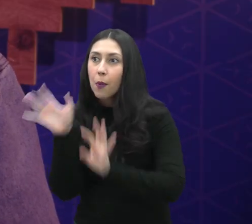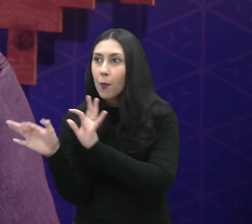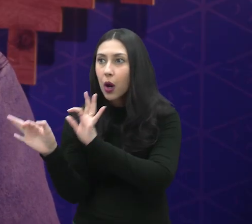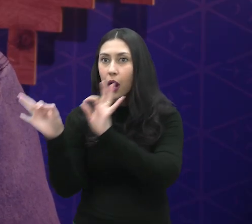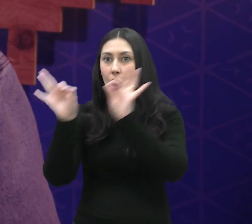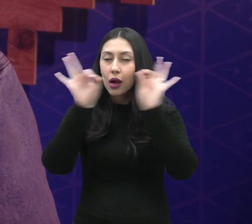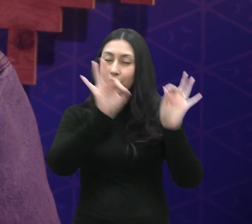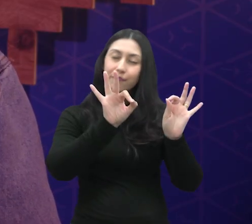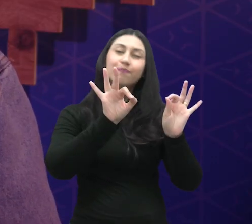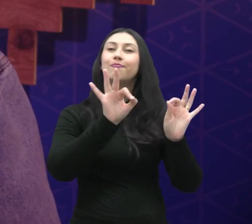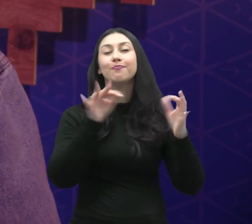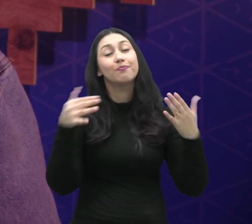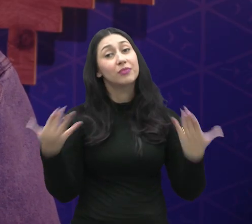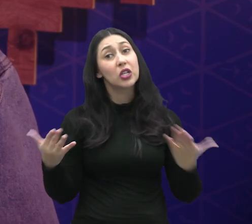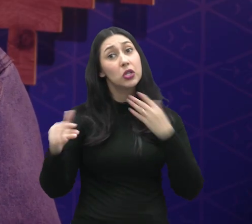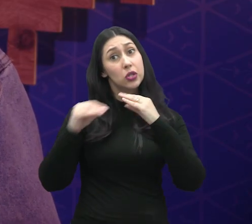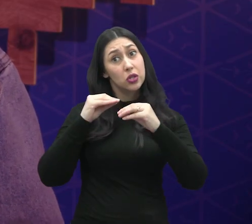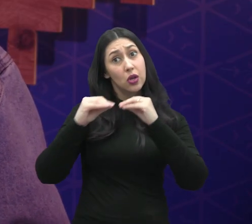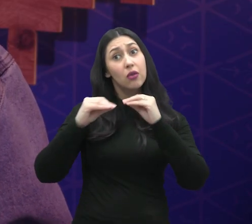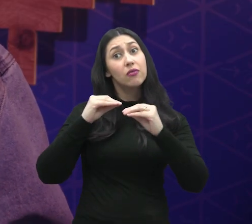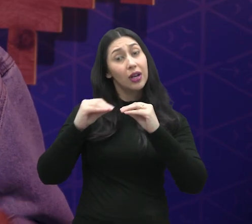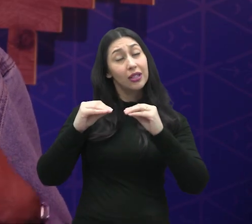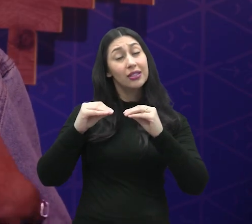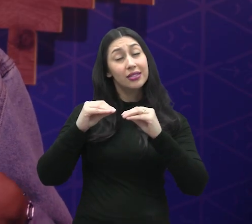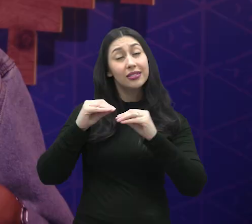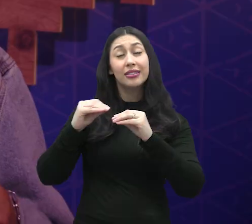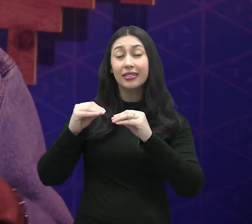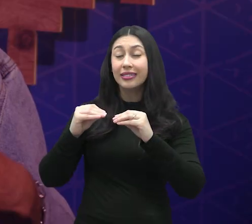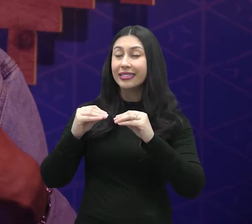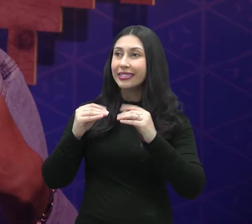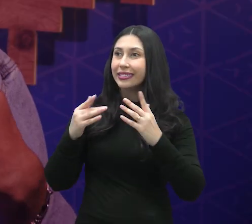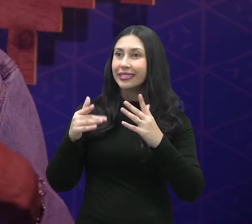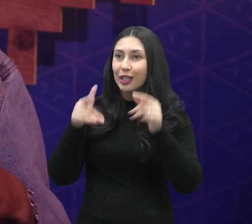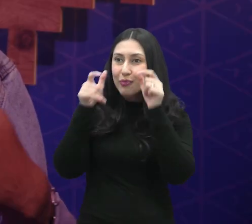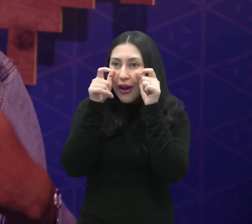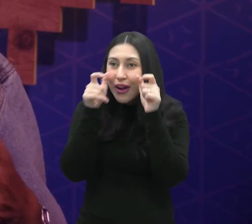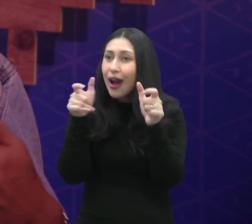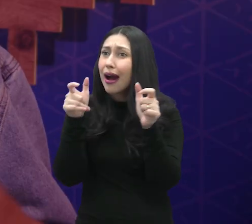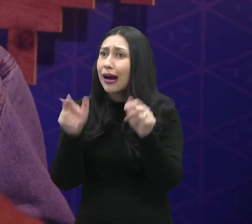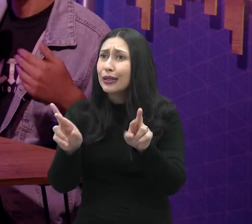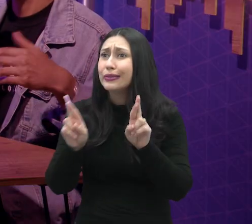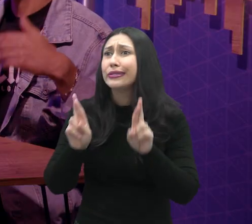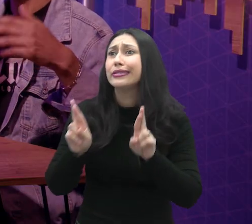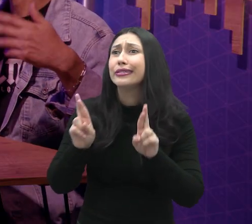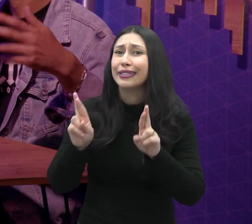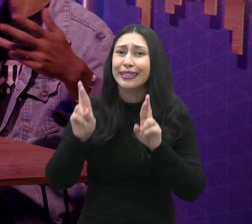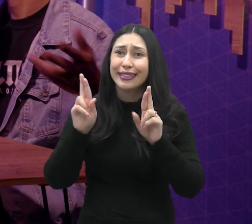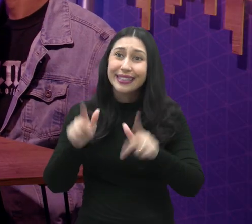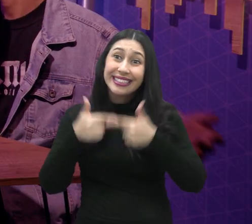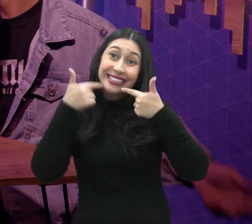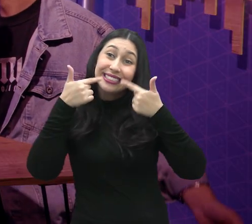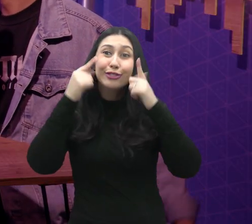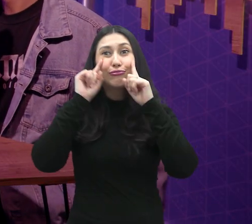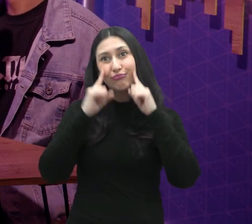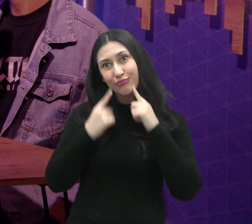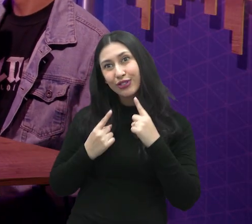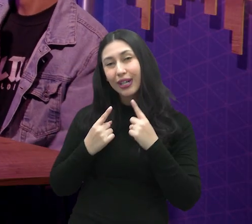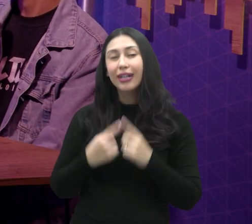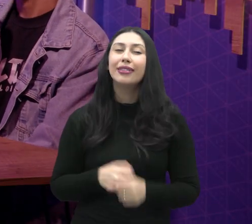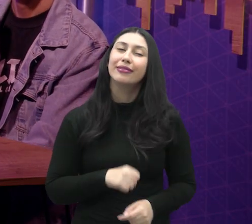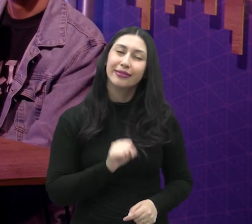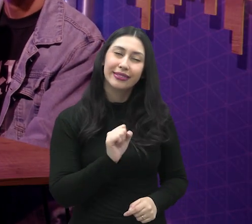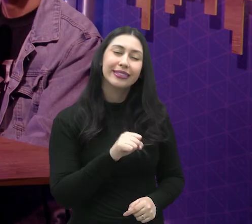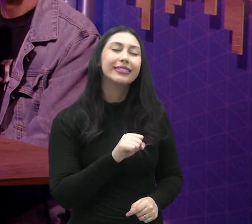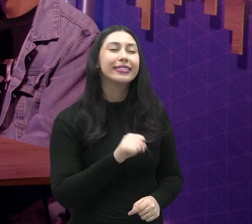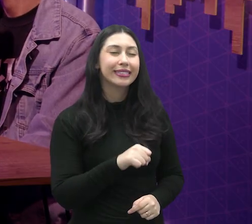acompanhou. E é isso, as novelas são feitas pra gente se entregar, curtir, torcer e chorar, como a gente falou no começo.